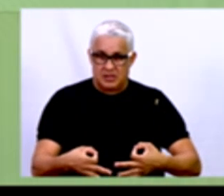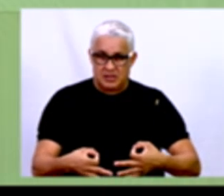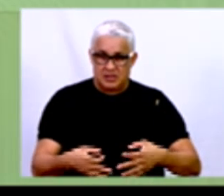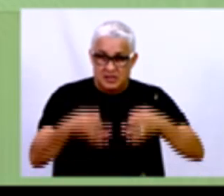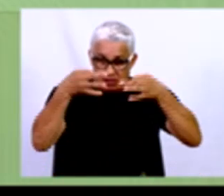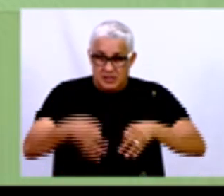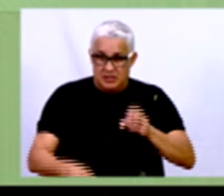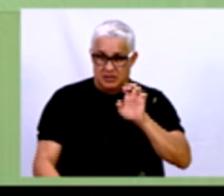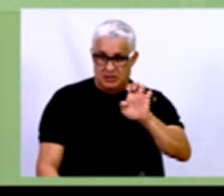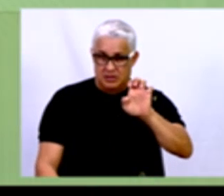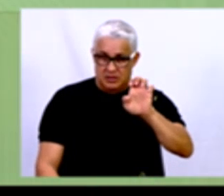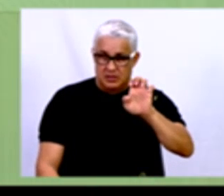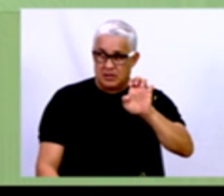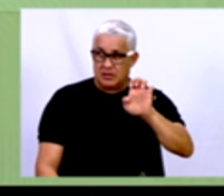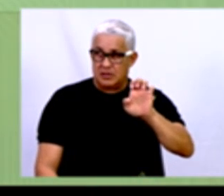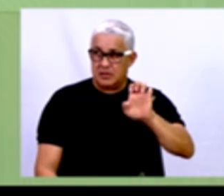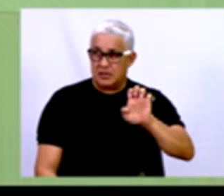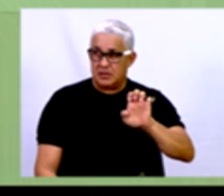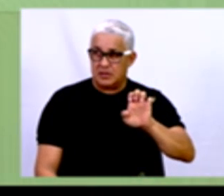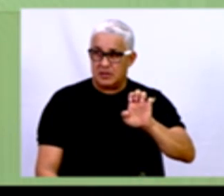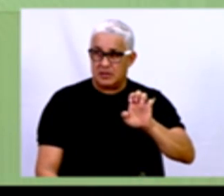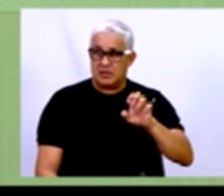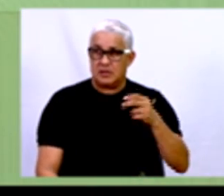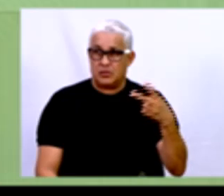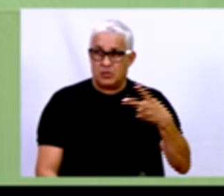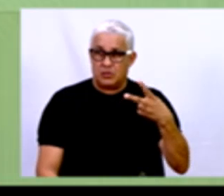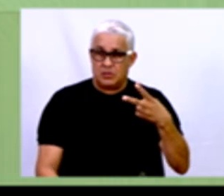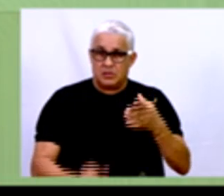afirmativas estão corretas. Vamos para a atividade 2?